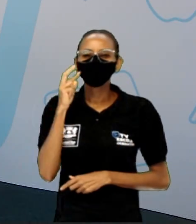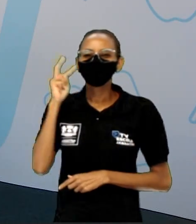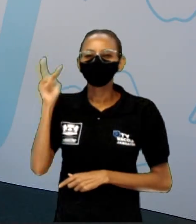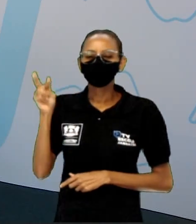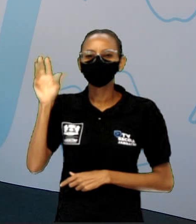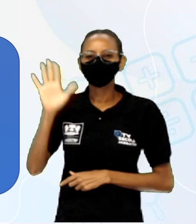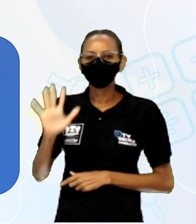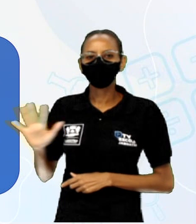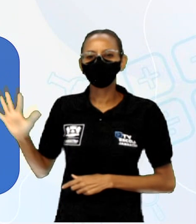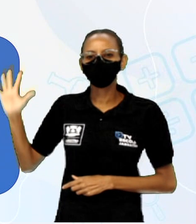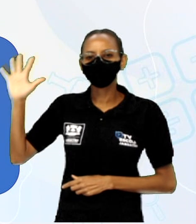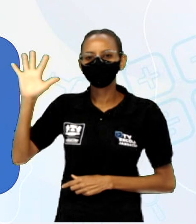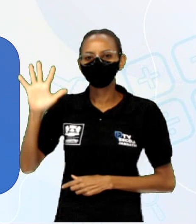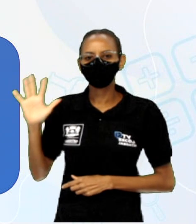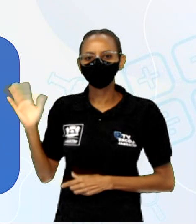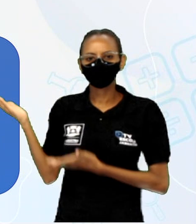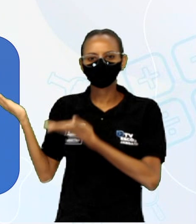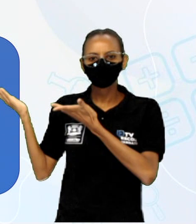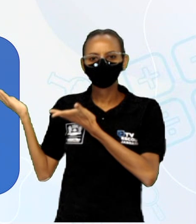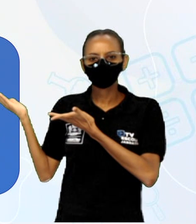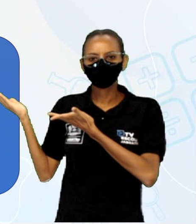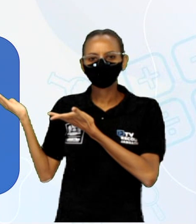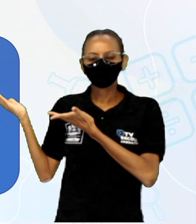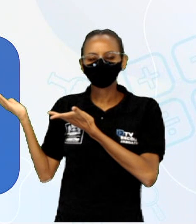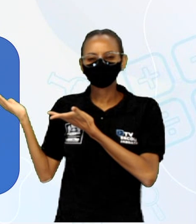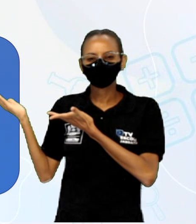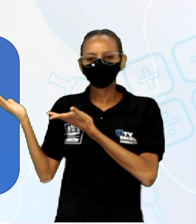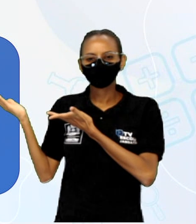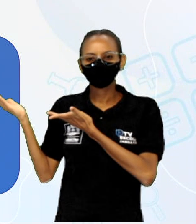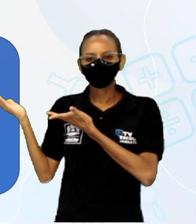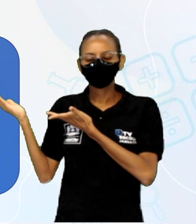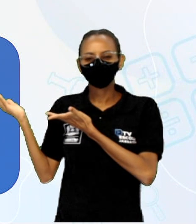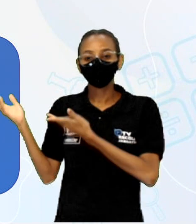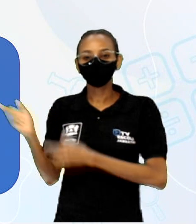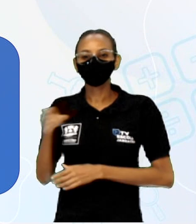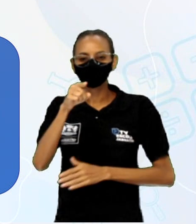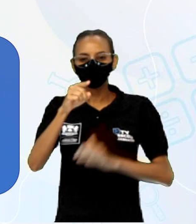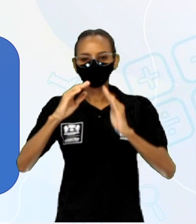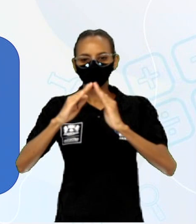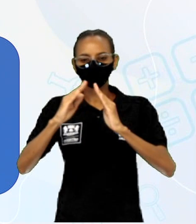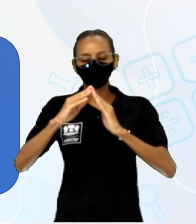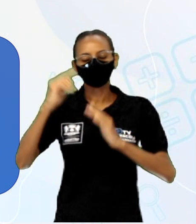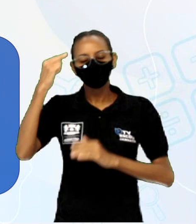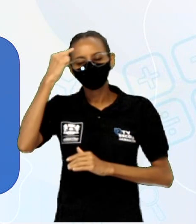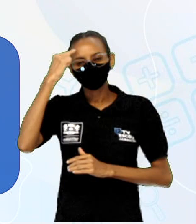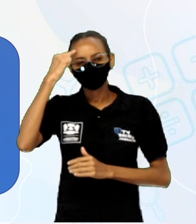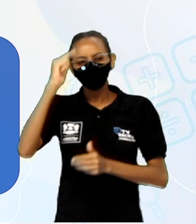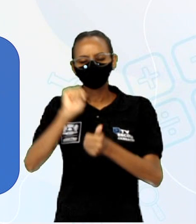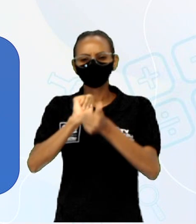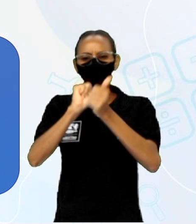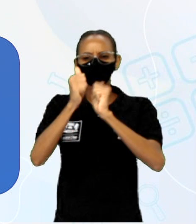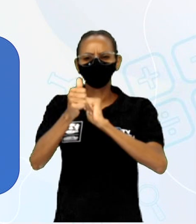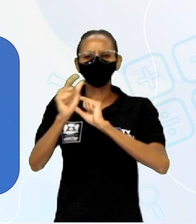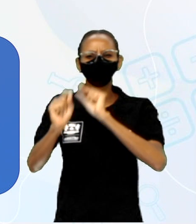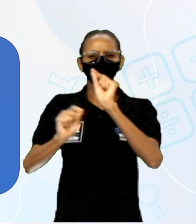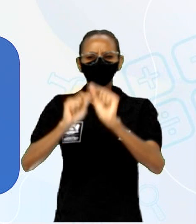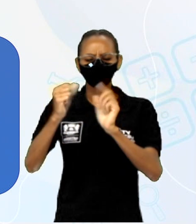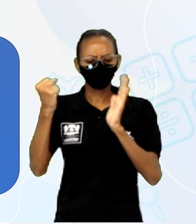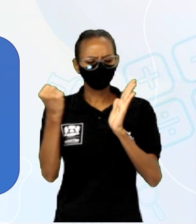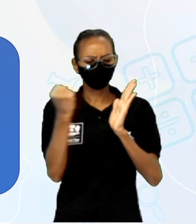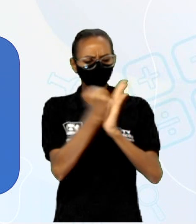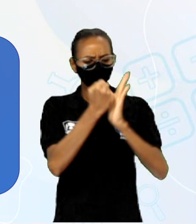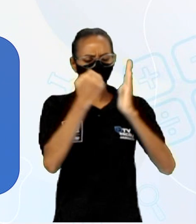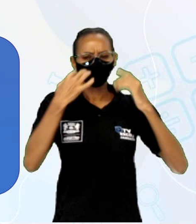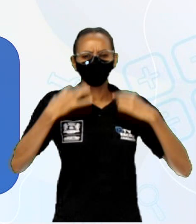imagem que está aí, por esse slide que está aqui, você já começa a imaginar, eu vou pensar o que é um esporte de marca. Será que é marca a roupa que ele